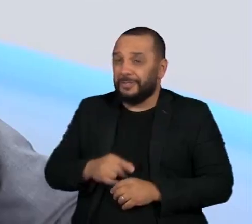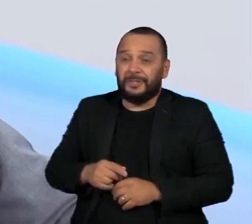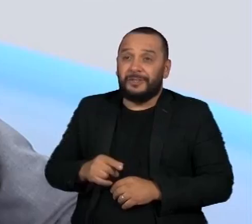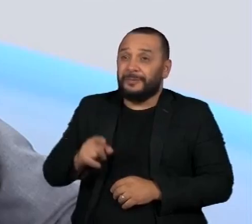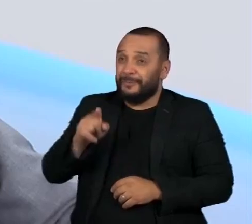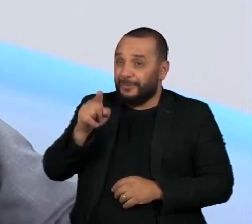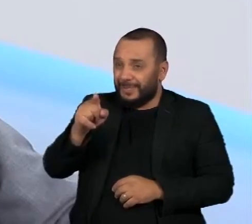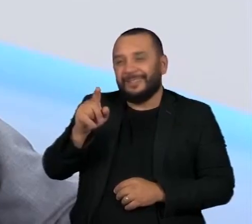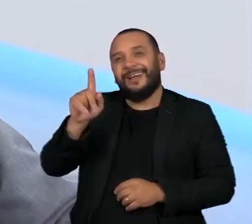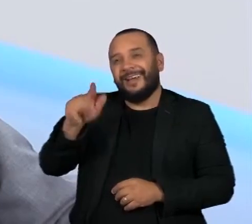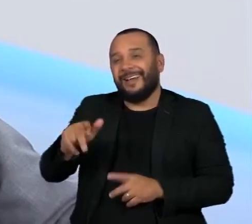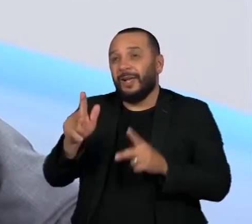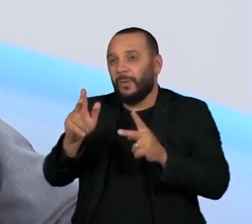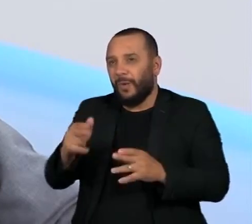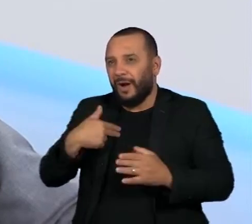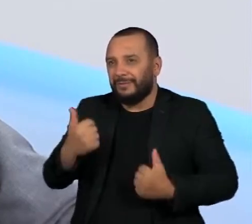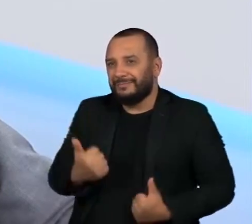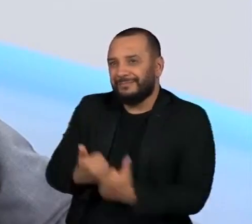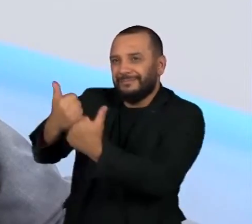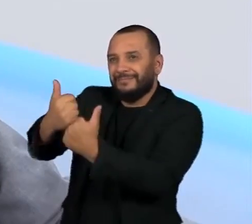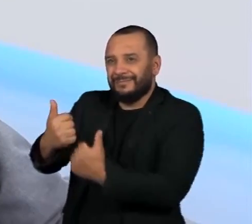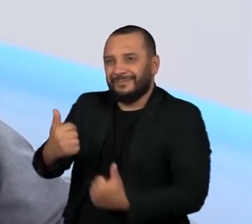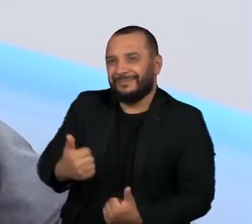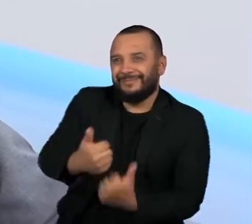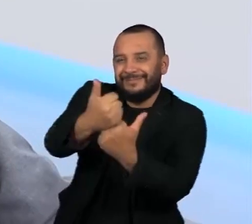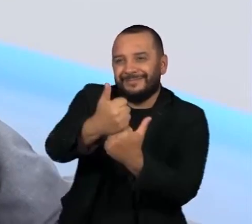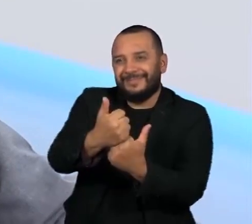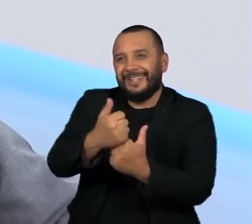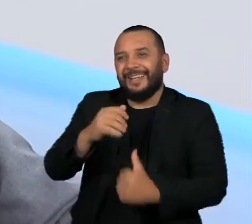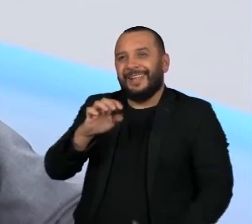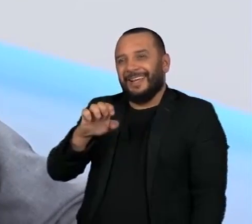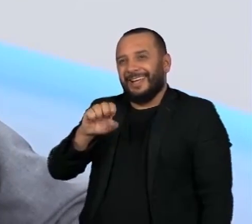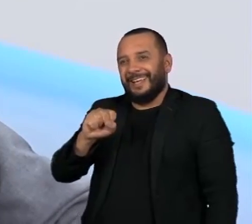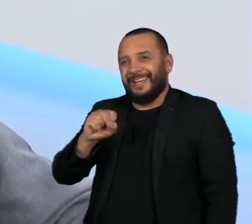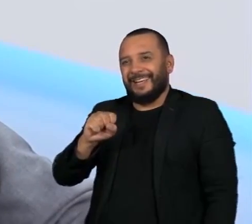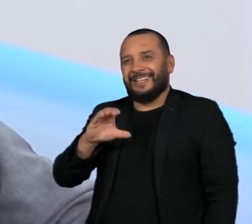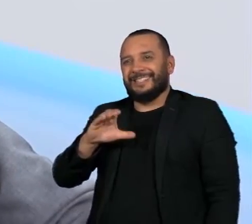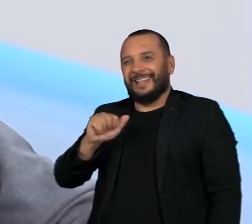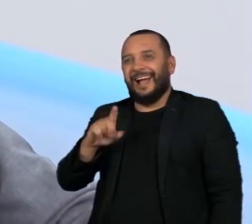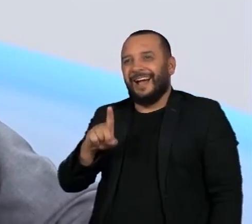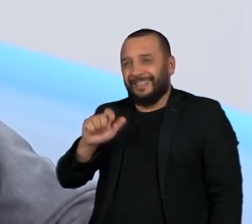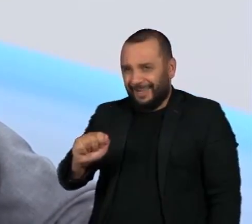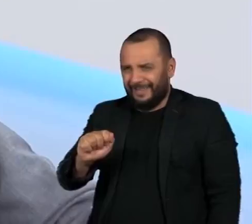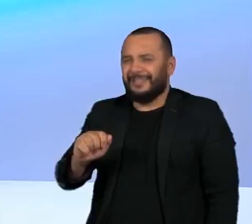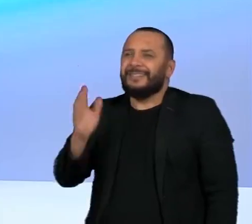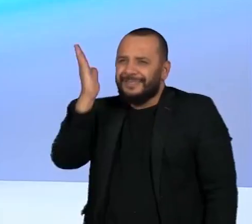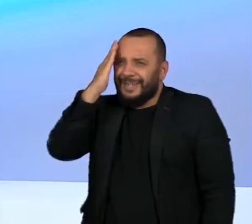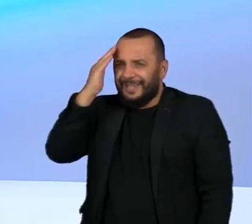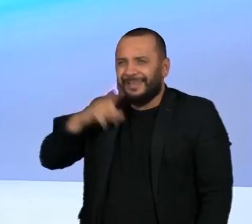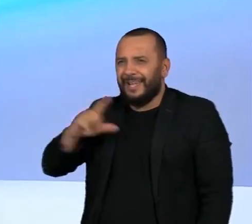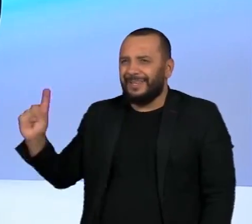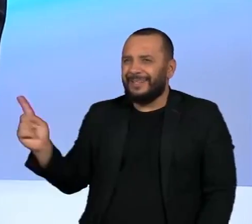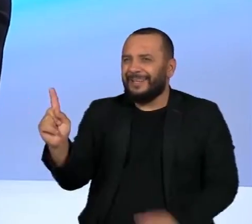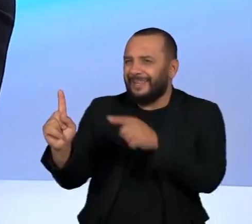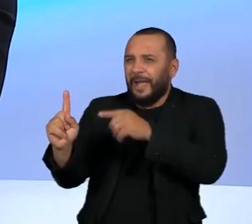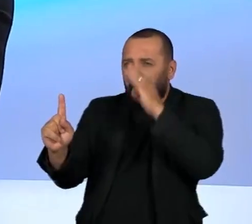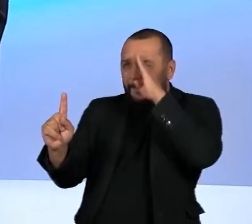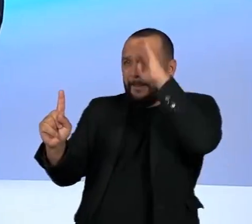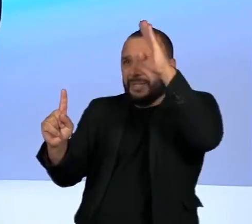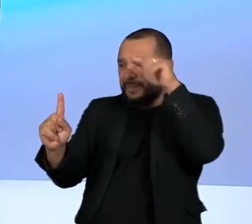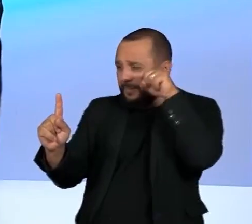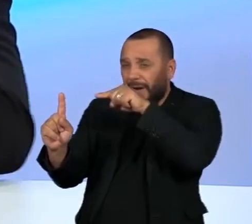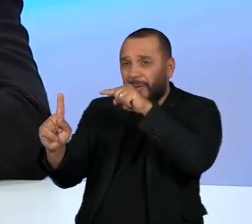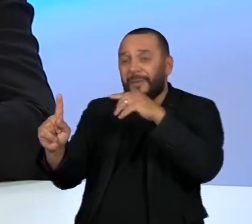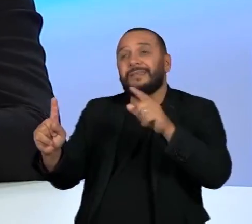perfeita né falou muito do protagonista da piada que aquele que dá o Punch que a gente chama da piada pura né Mas isso